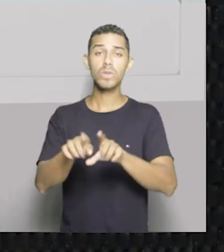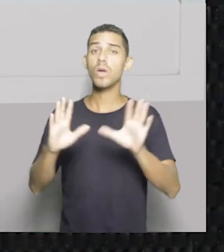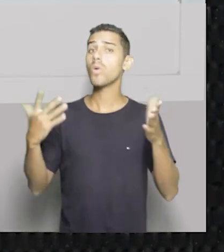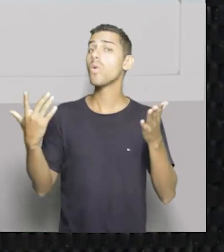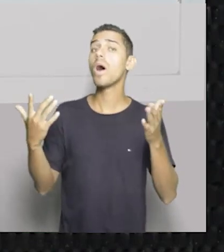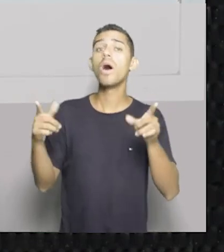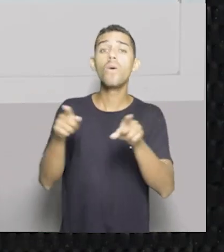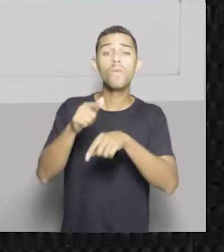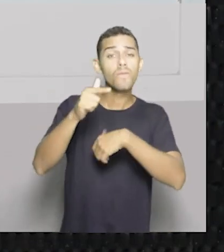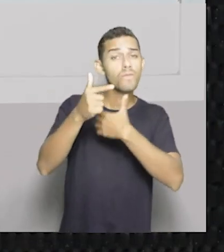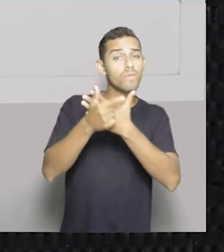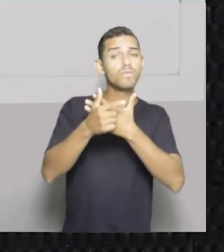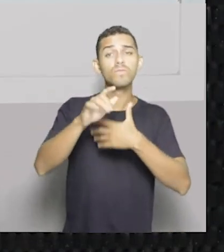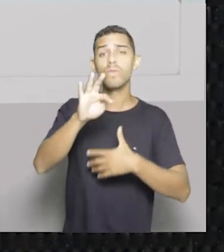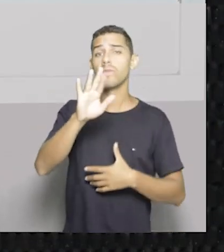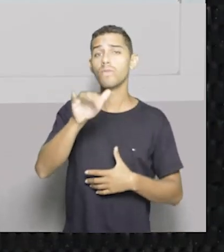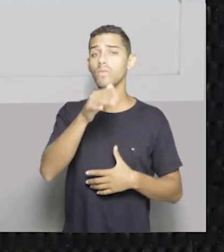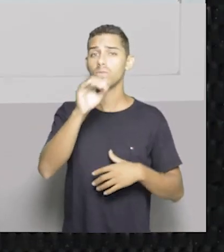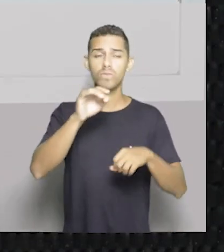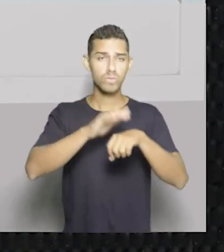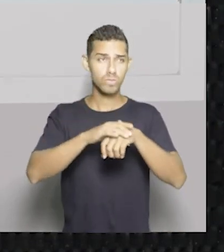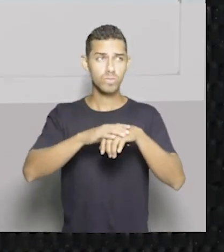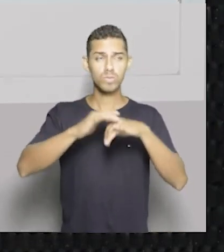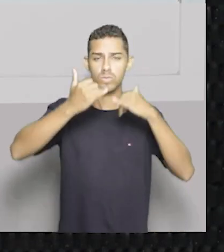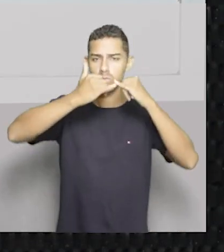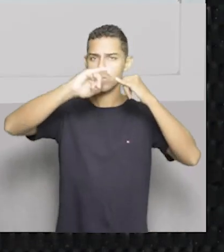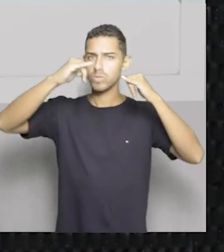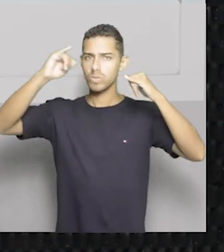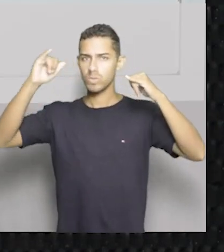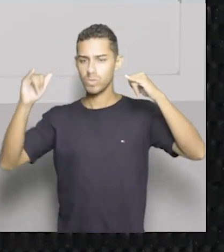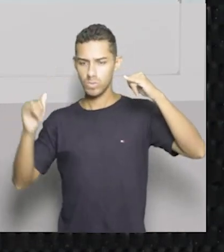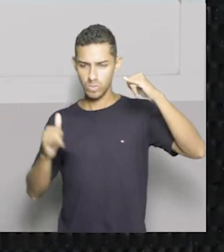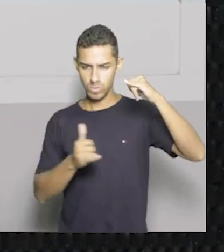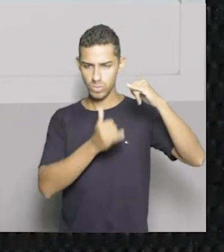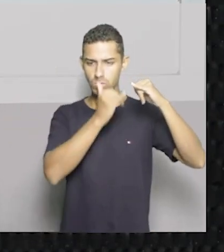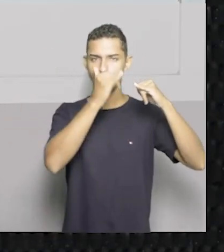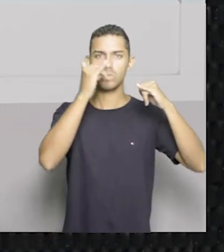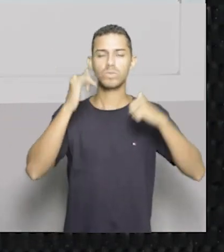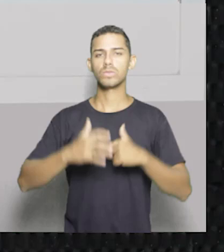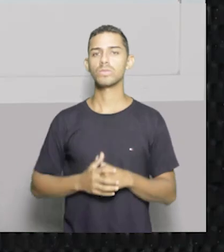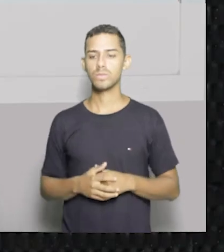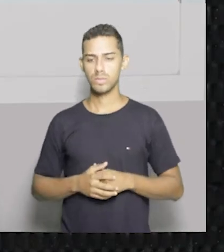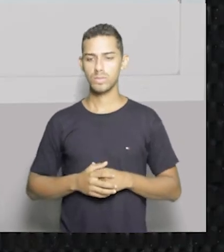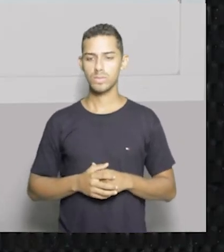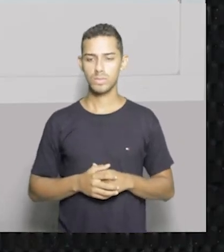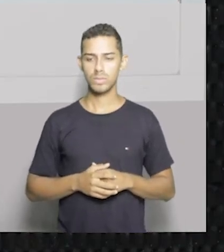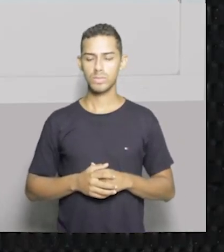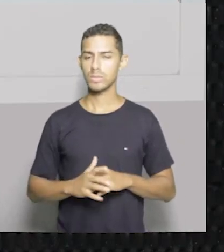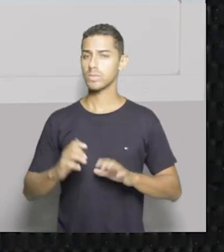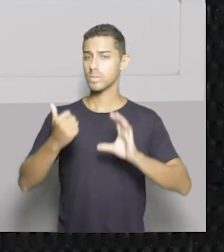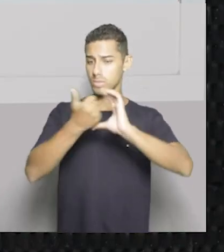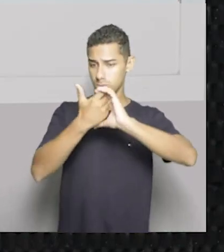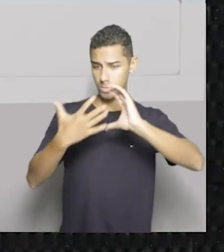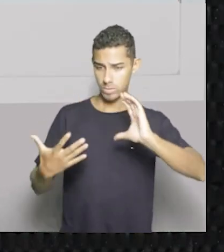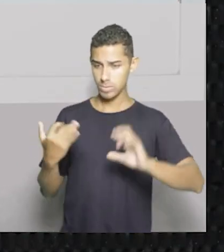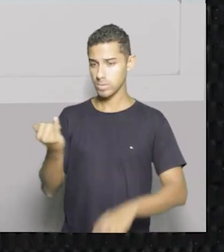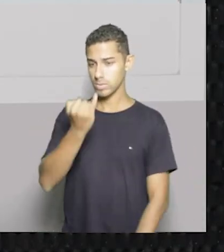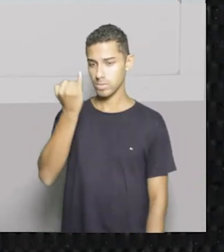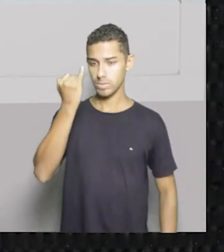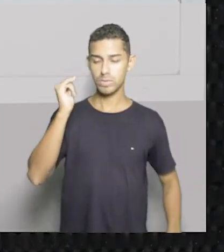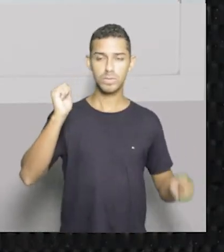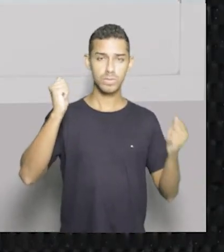função dele? Medir a corrente elétrica que vai circular nele. Uma característica